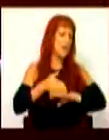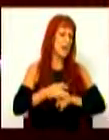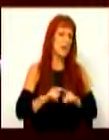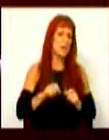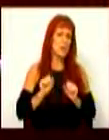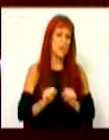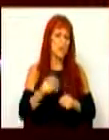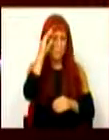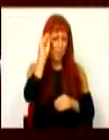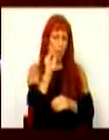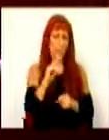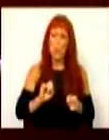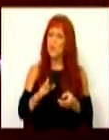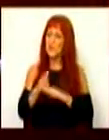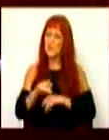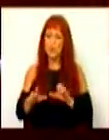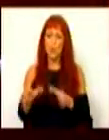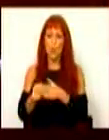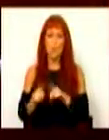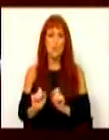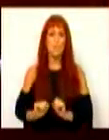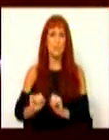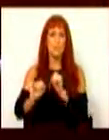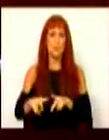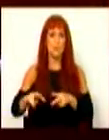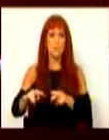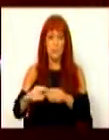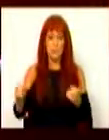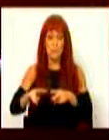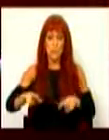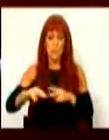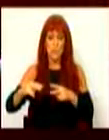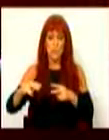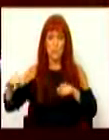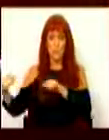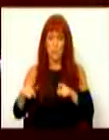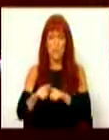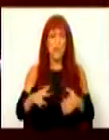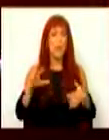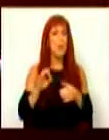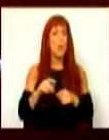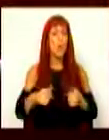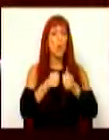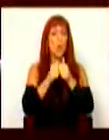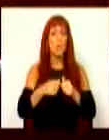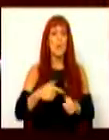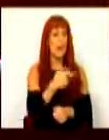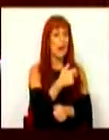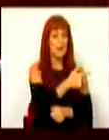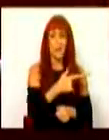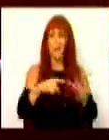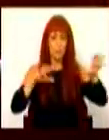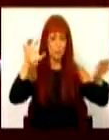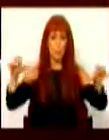comissão consultiva, seja através de uma comissão de resolução alternativa de litígios, com peritos indicados por ambas as autoridades tributárias dos Estados,